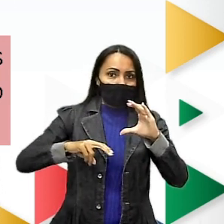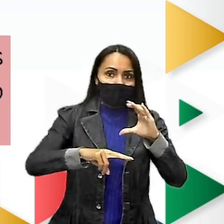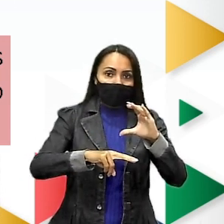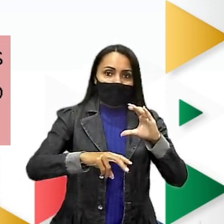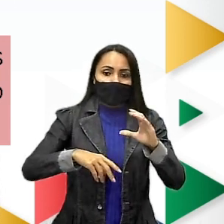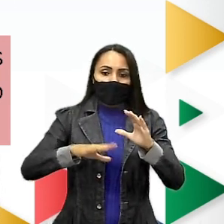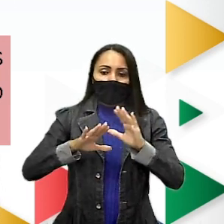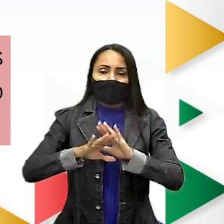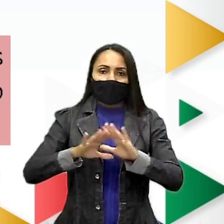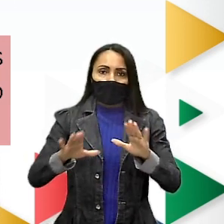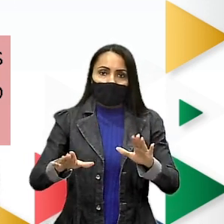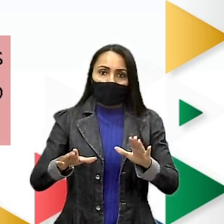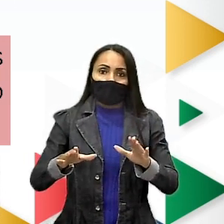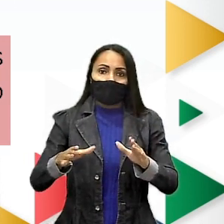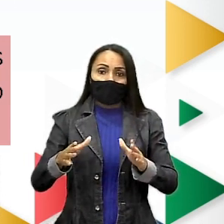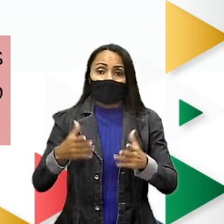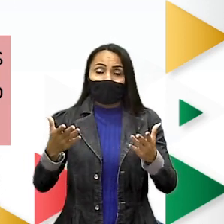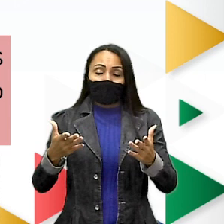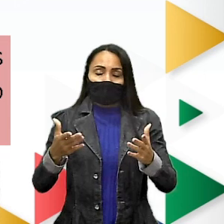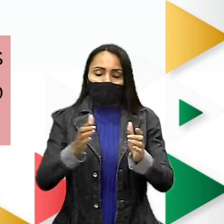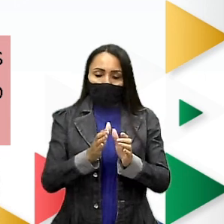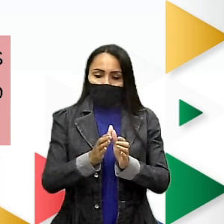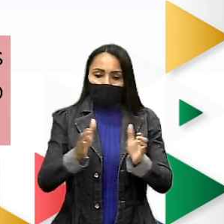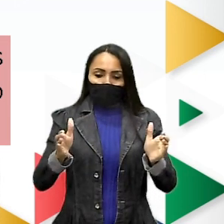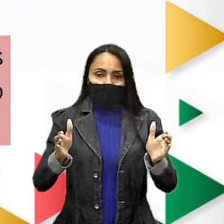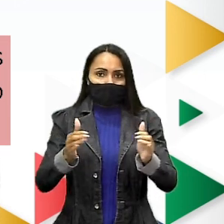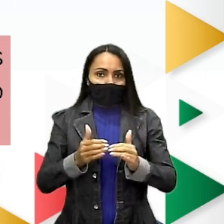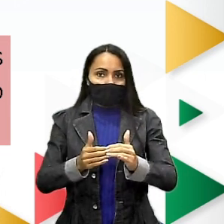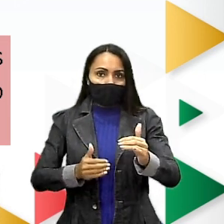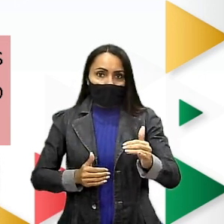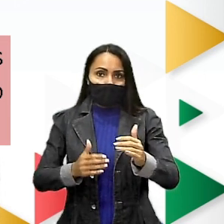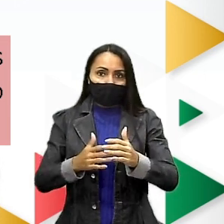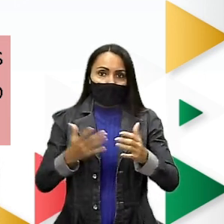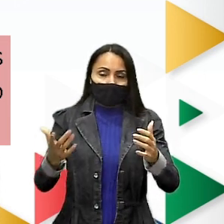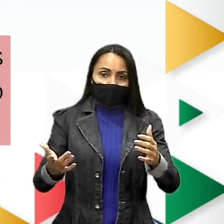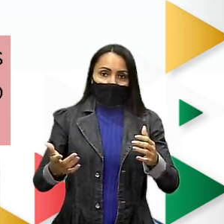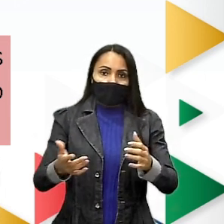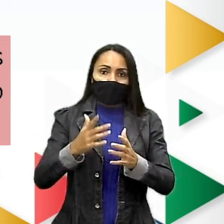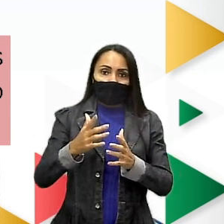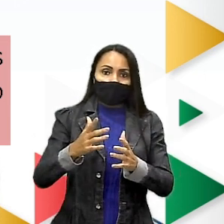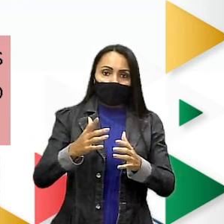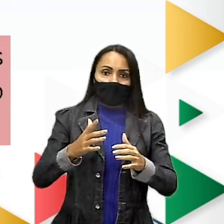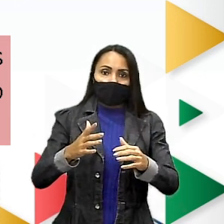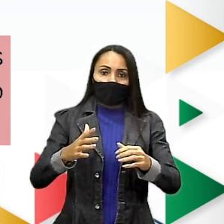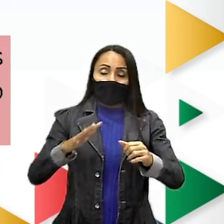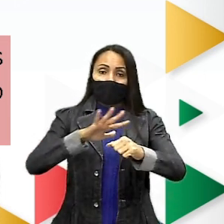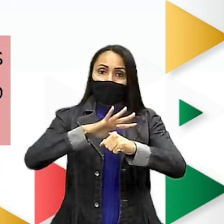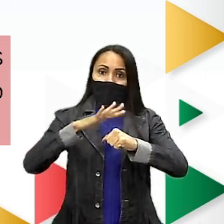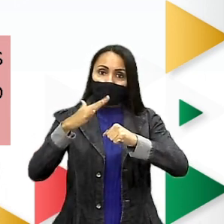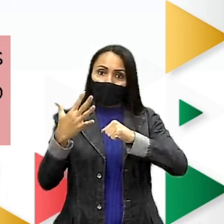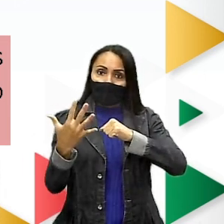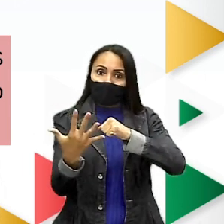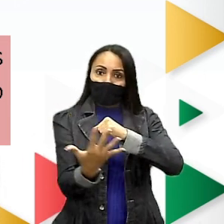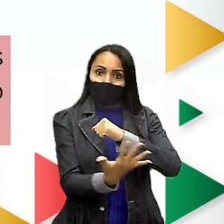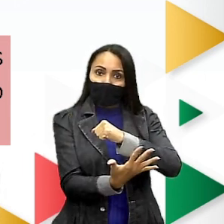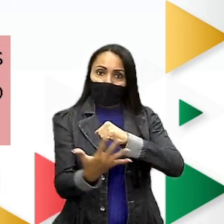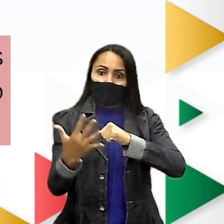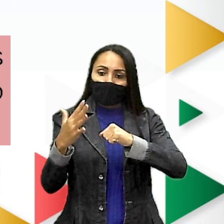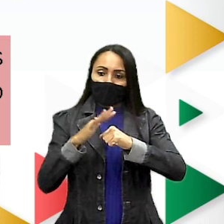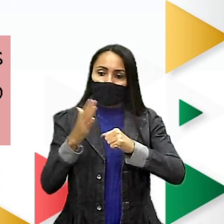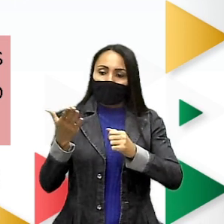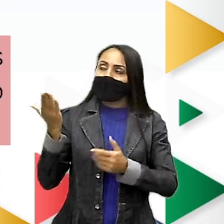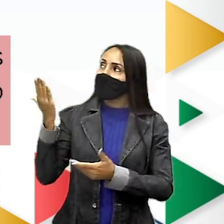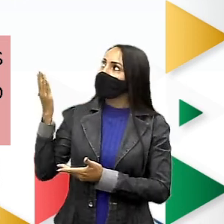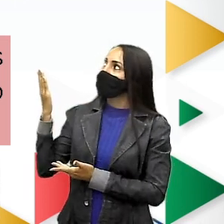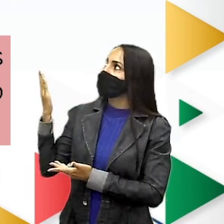como deixar de fora o tamanho do SARS-CoV-2, tá? SARS-CoV-2, que é o famoso